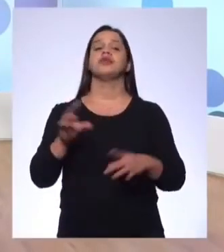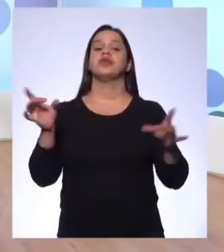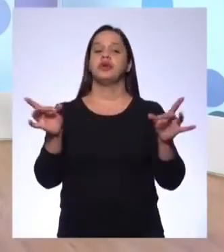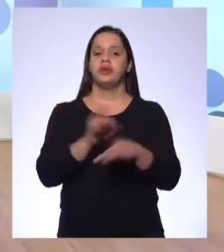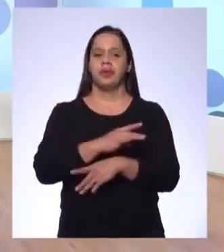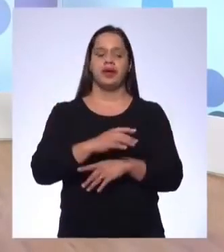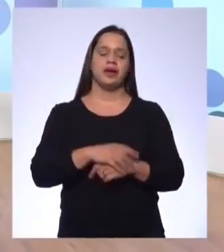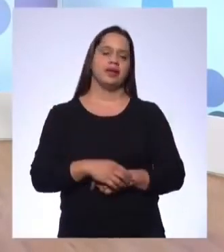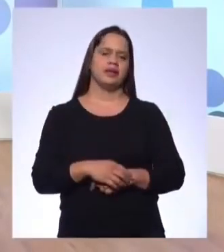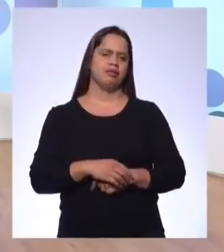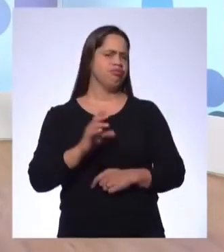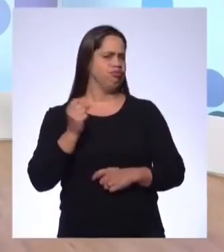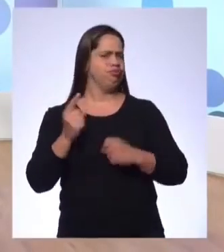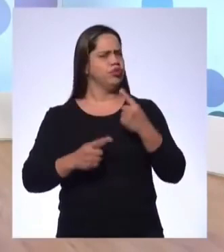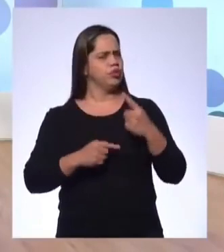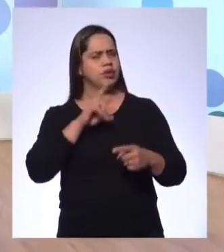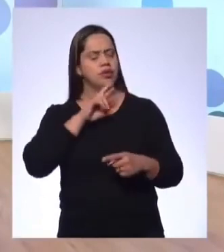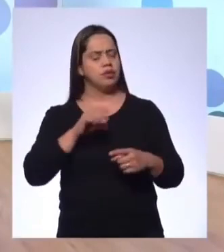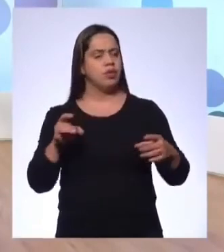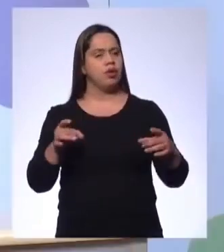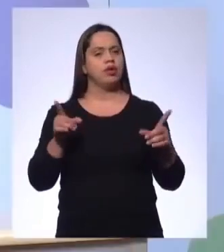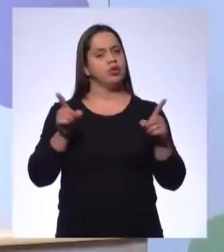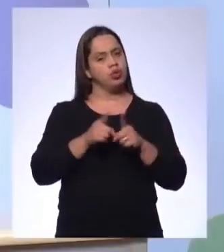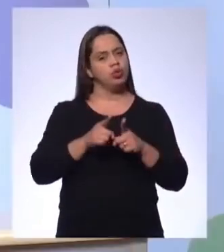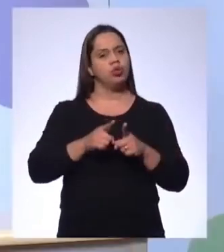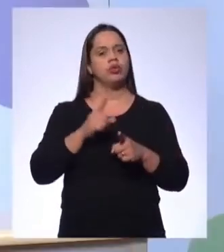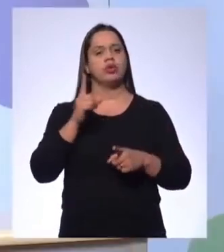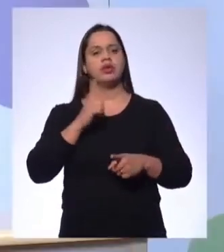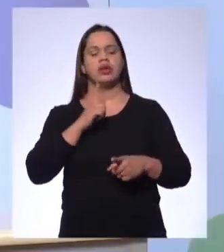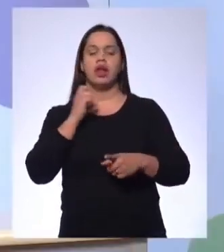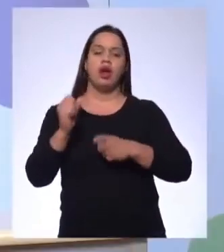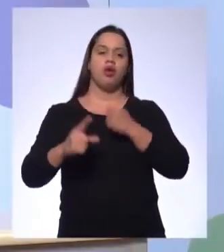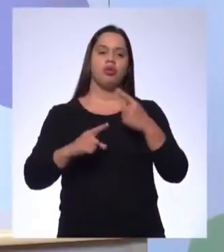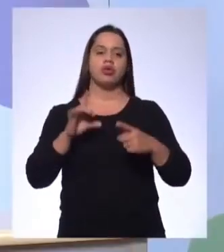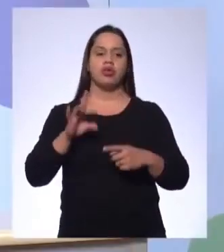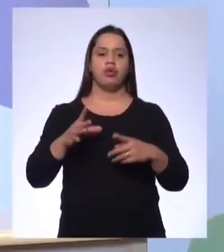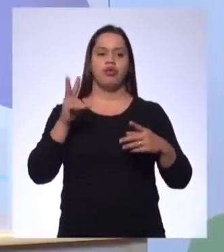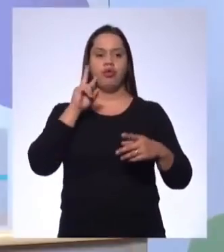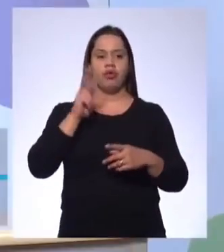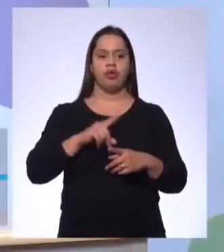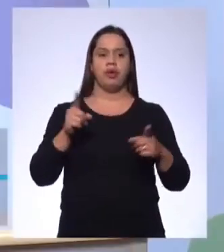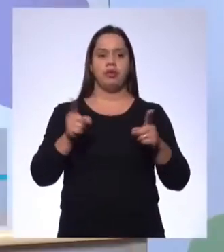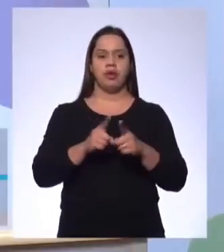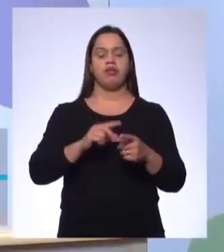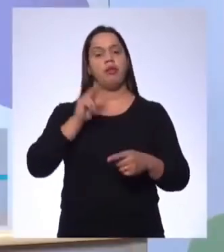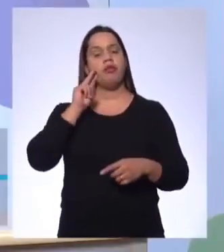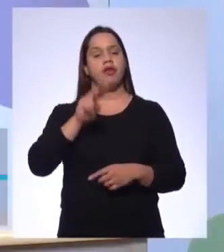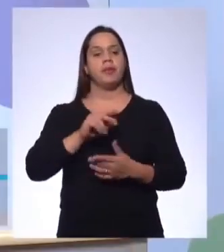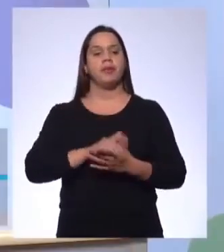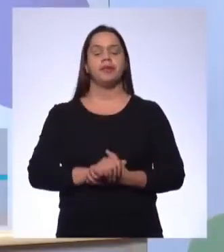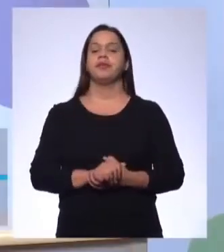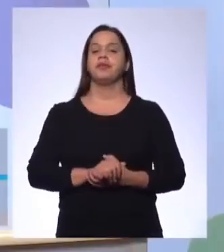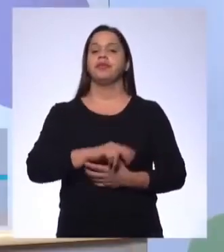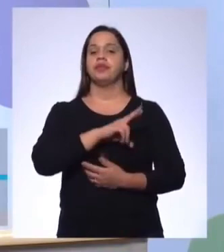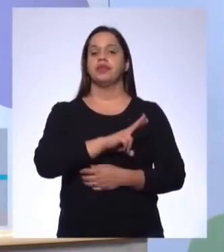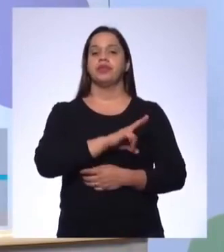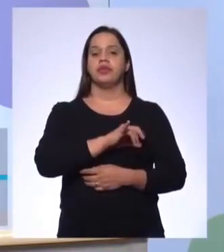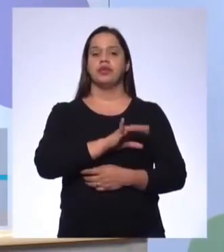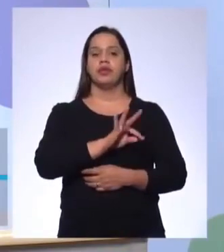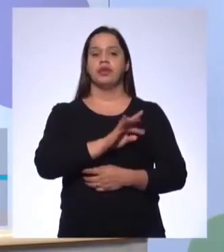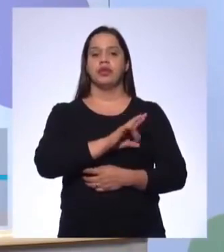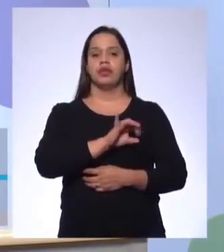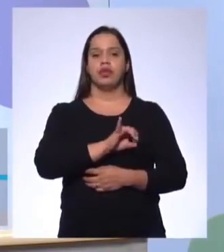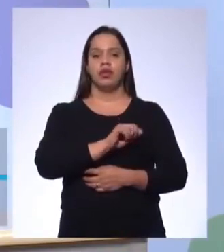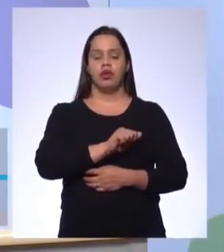O pessoal respondeu a resposta curta mesmo. Tem pouquíssimas completas aqui, Antônio. Vamos lá. A Vitória, Beatriz